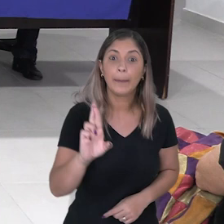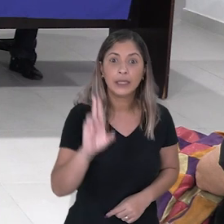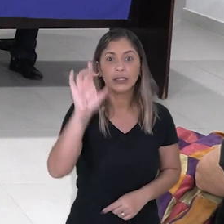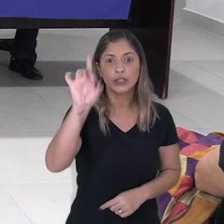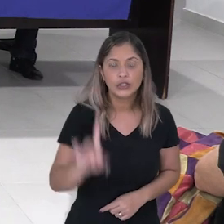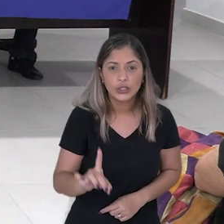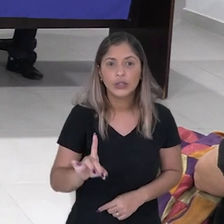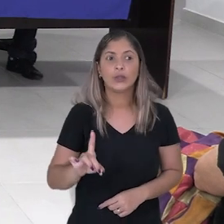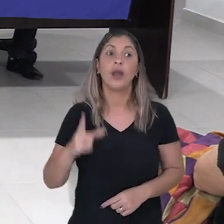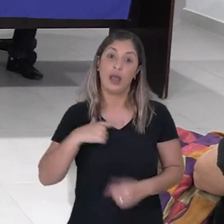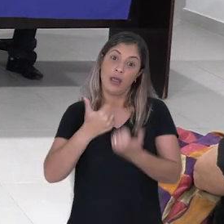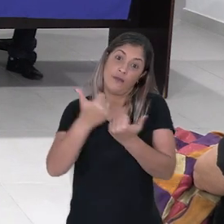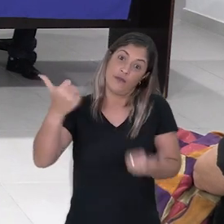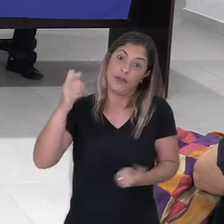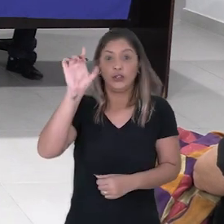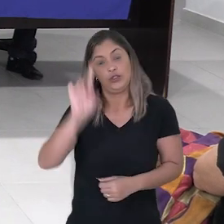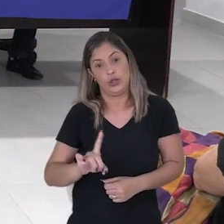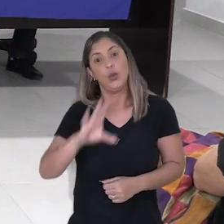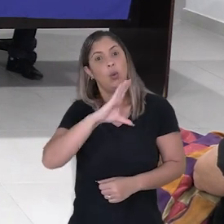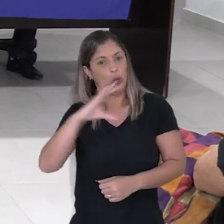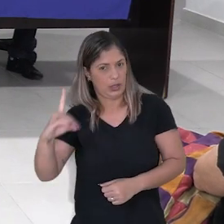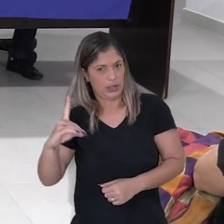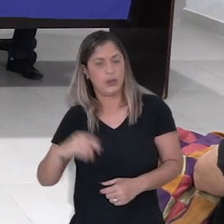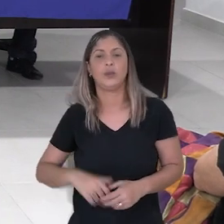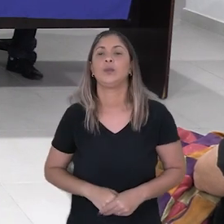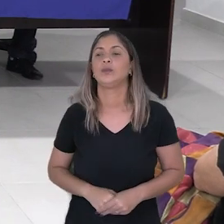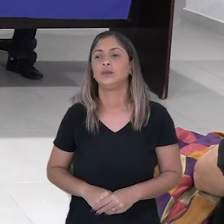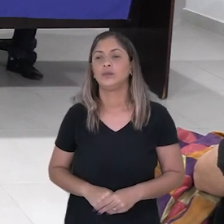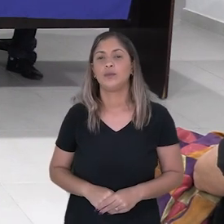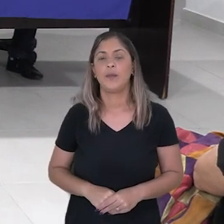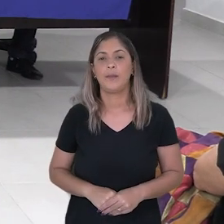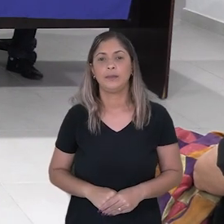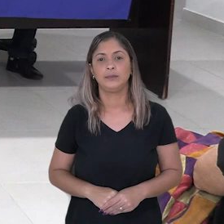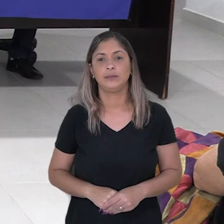Ele é o nosso vice-diretor e o nosso coordenador. É o quê?